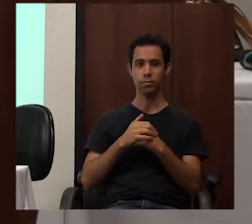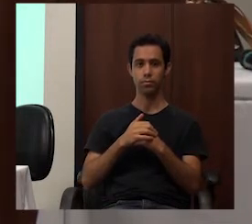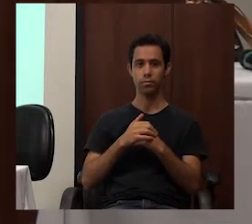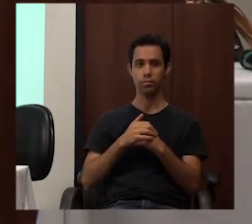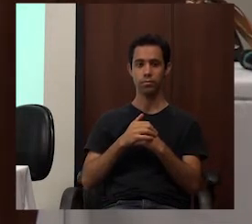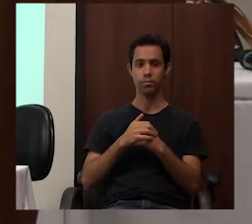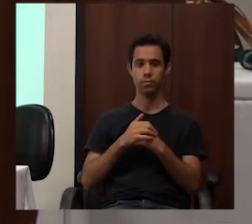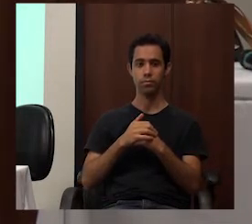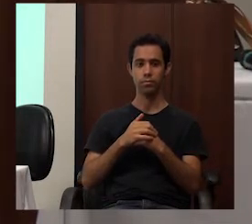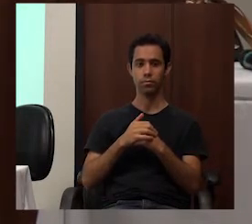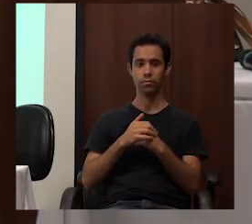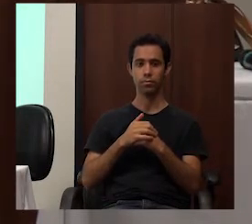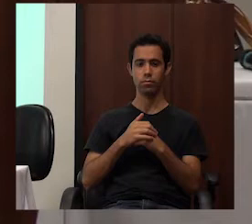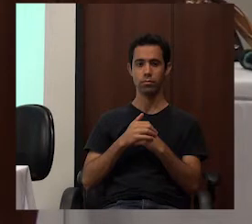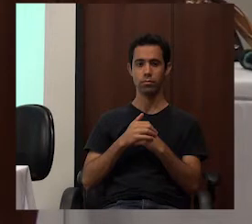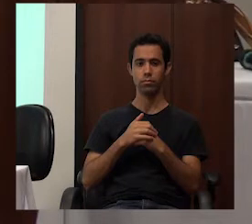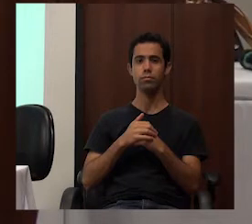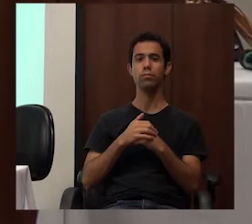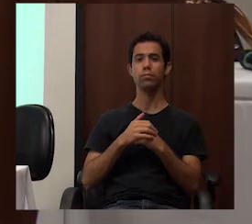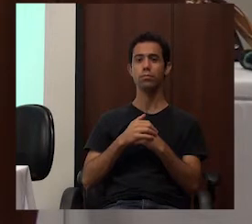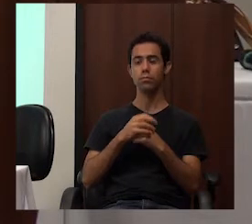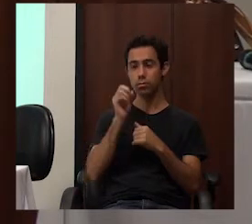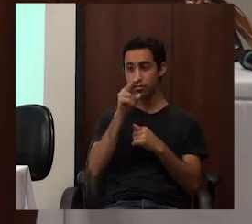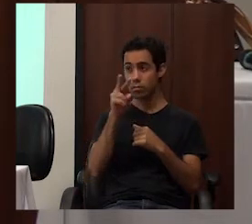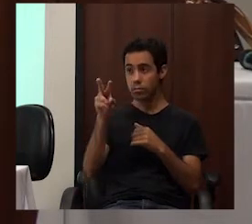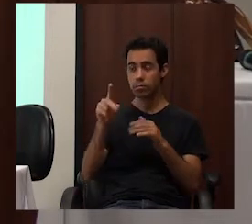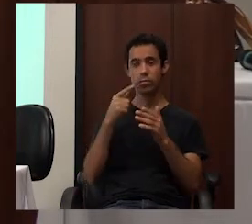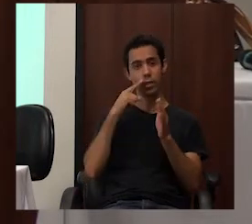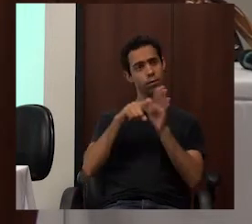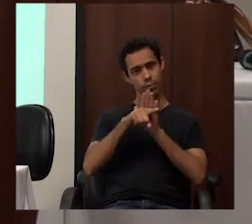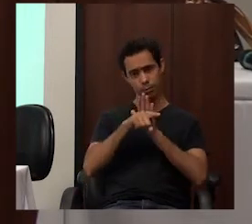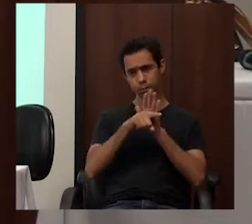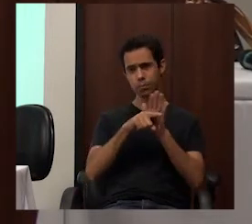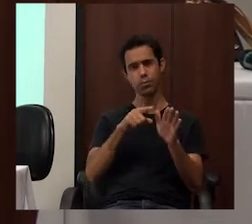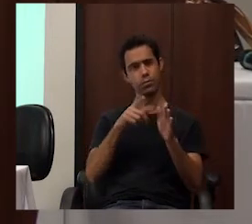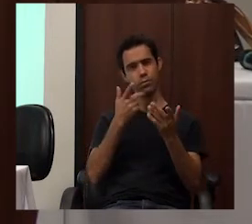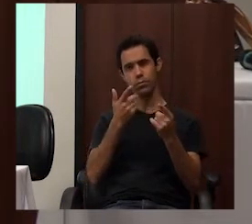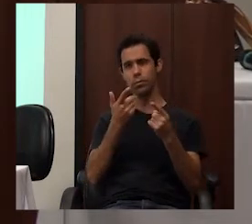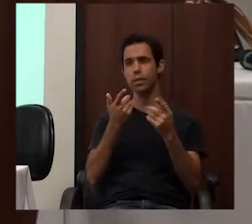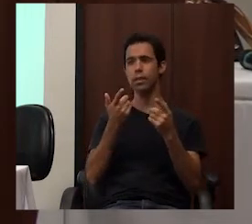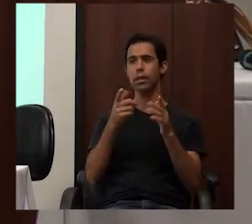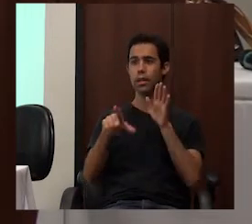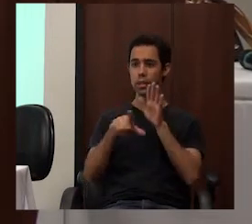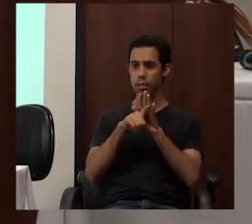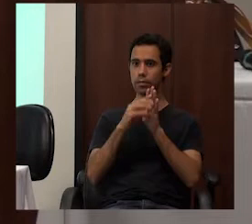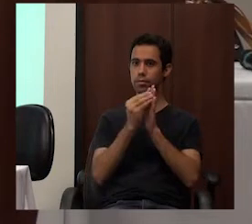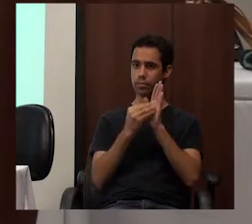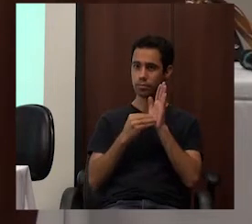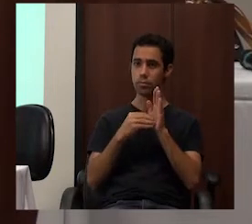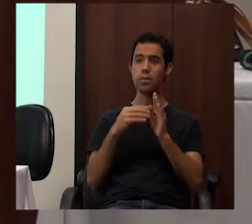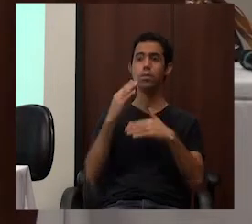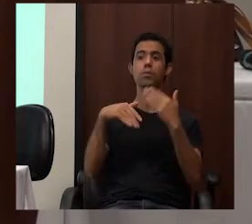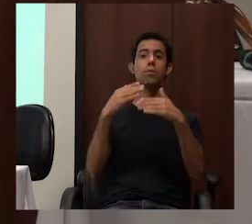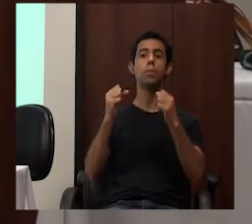E essa observância da lei é fundamental também, porque é observando essa lei que a gente pode